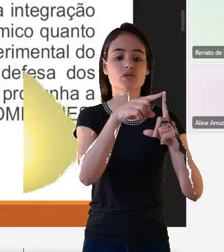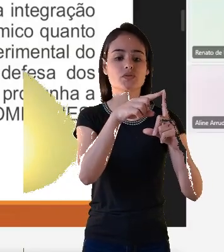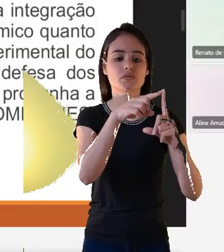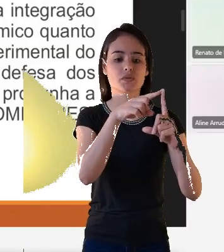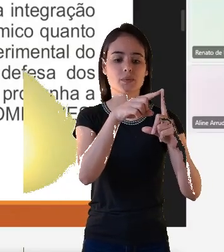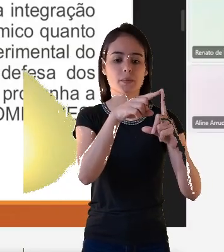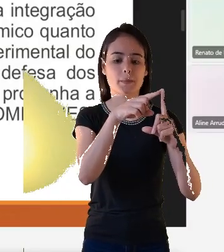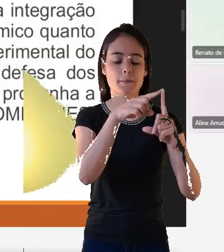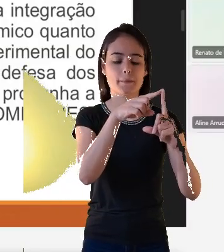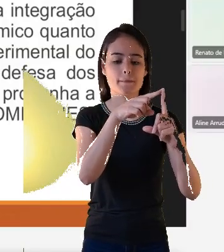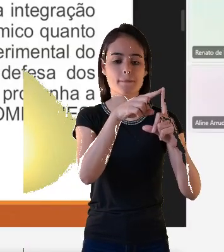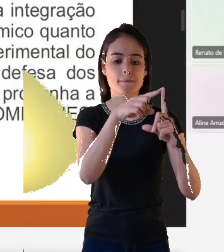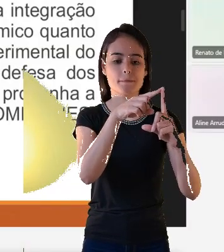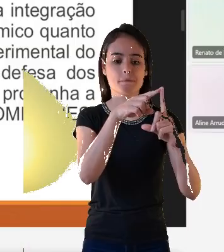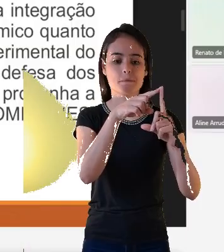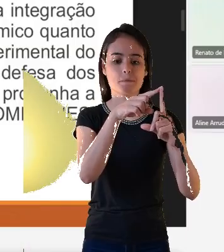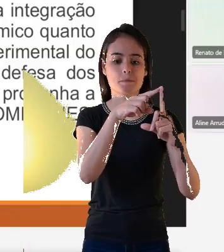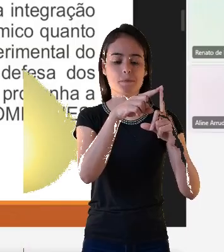esse,